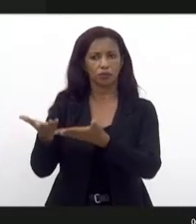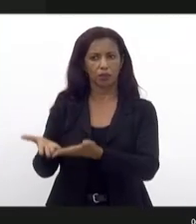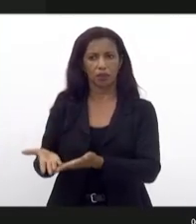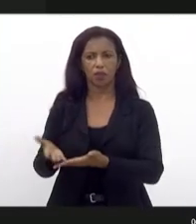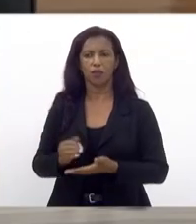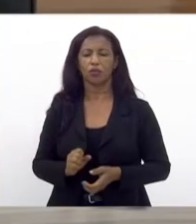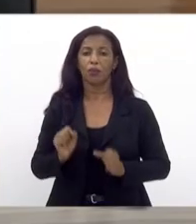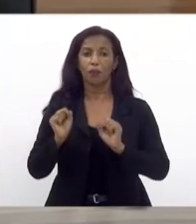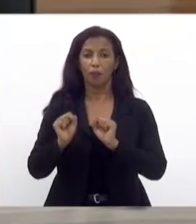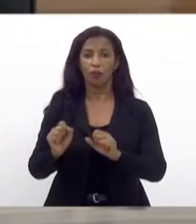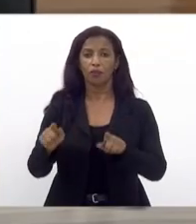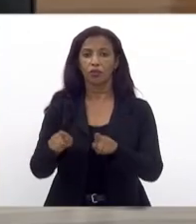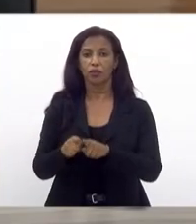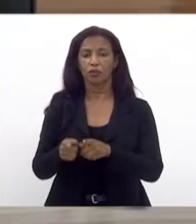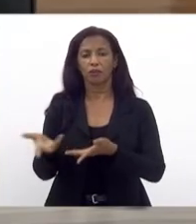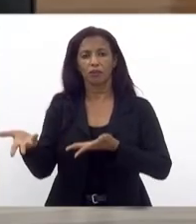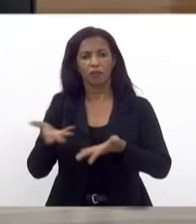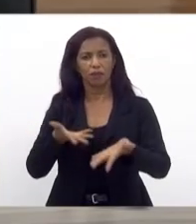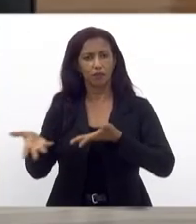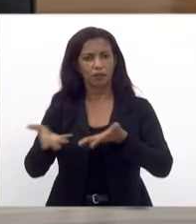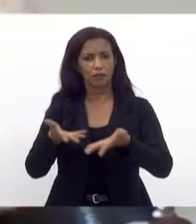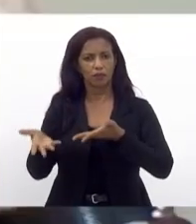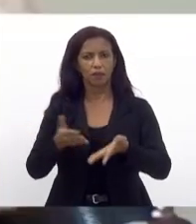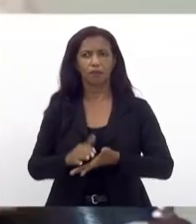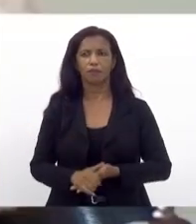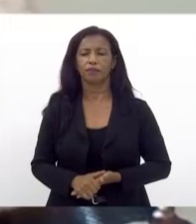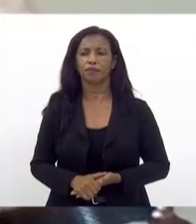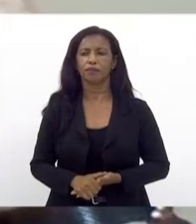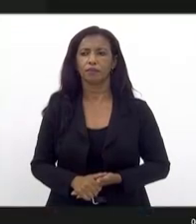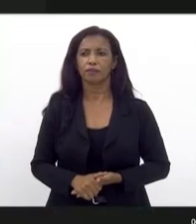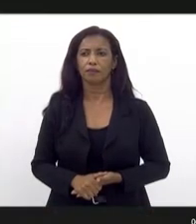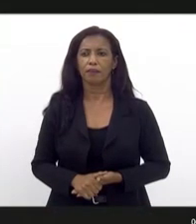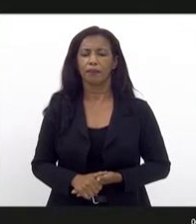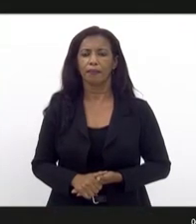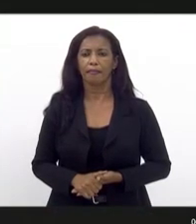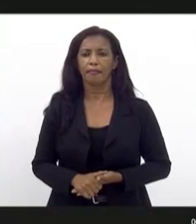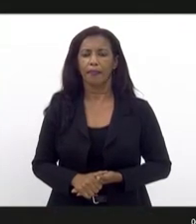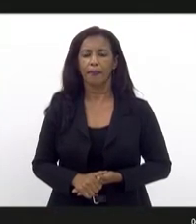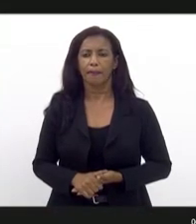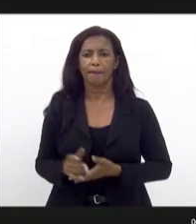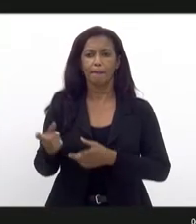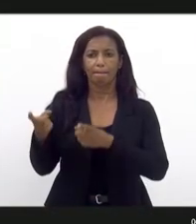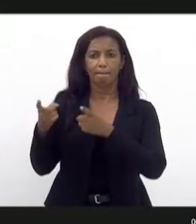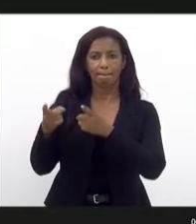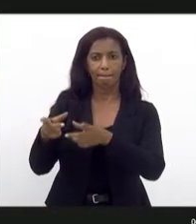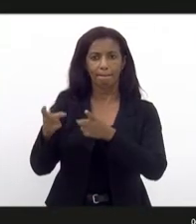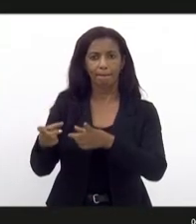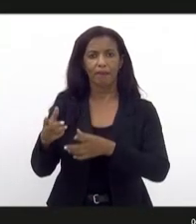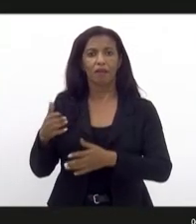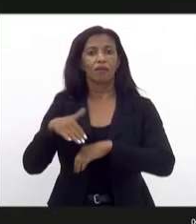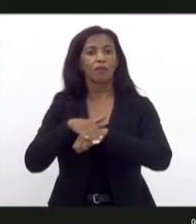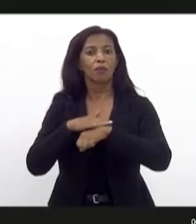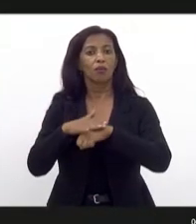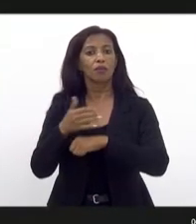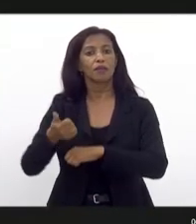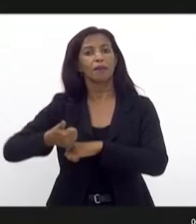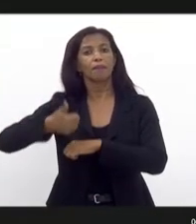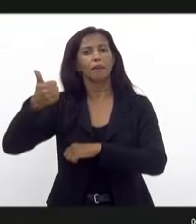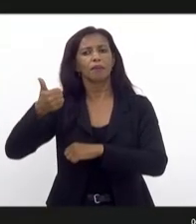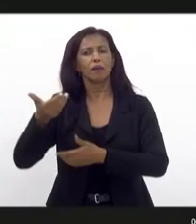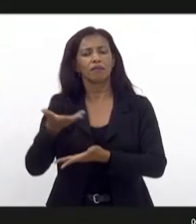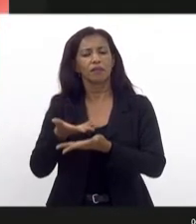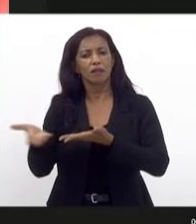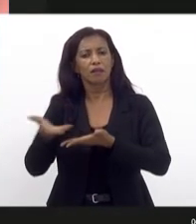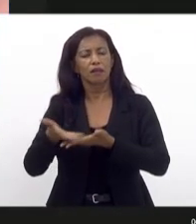Pode, inclusive, inviabilizar essa concessão. Mas vamos conversar primeiro para ver se a gente tem um encaminhamento do